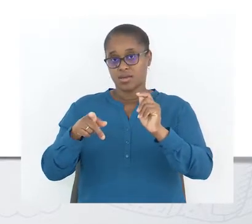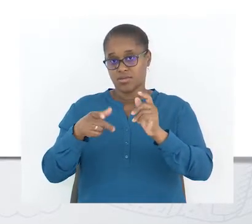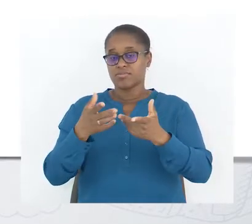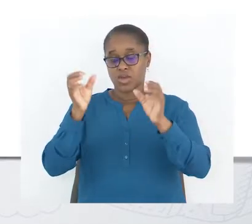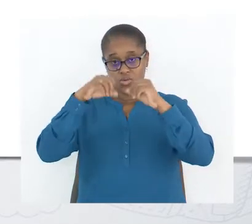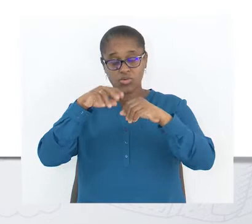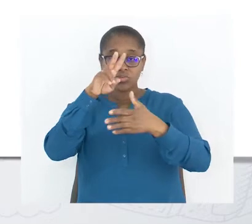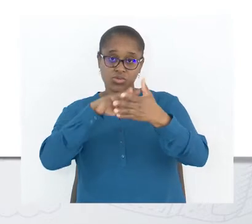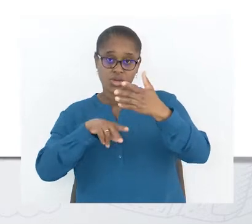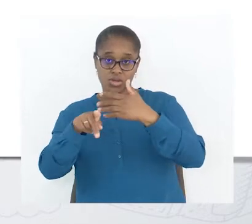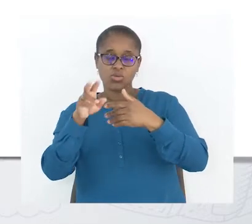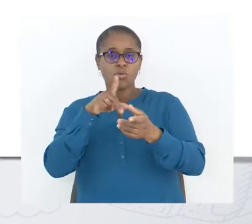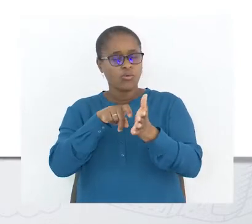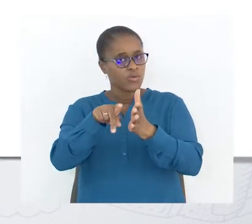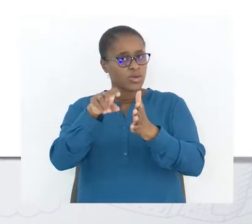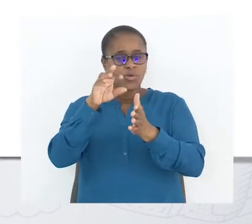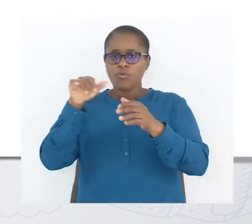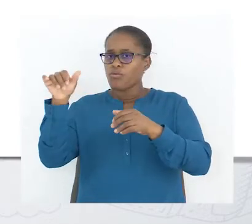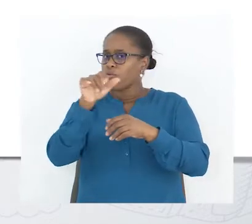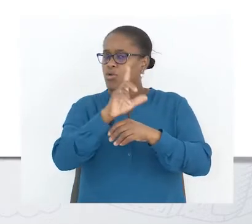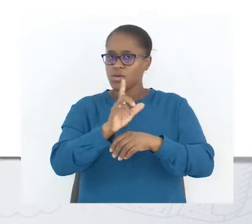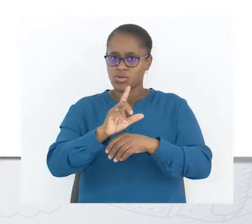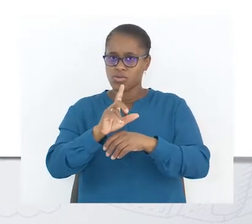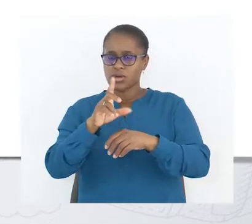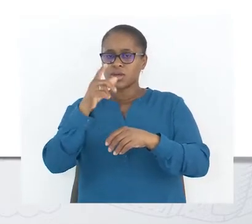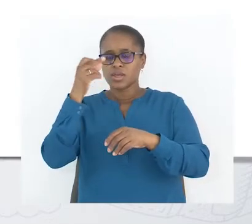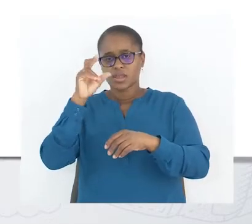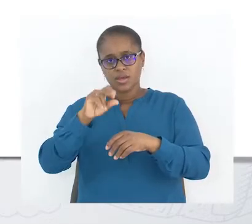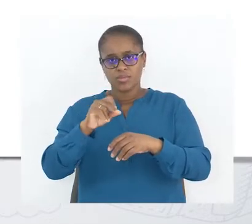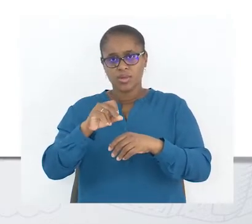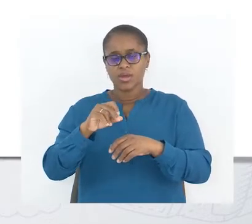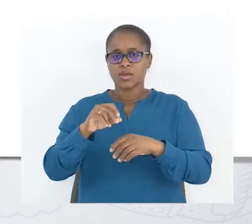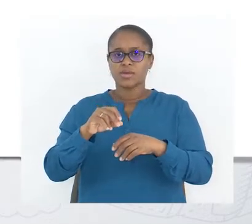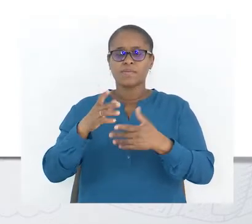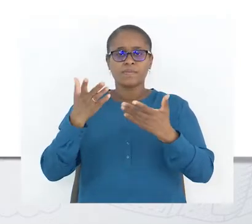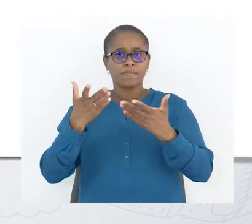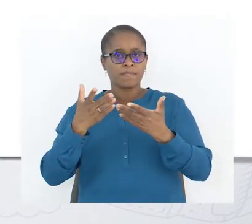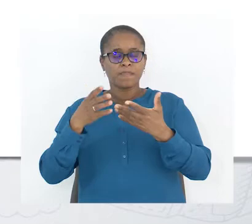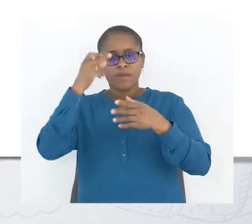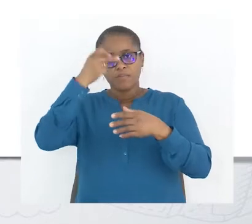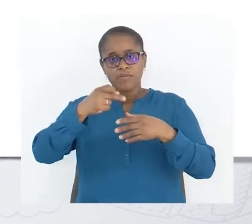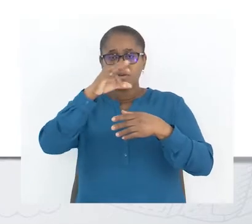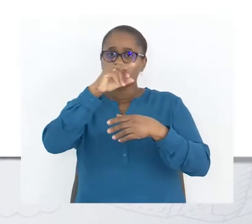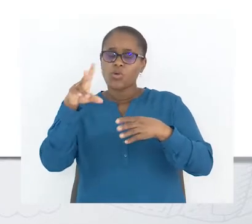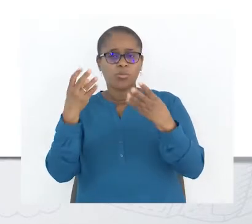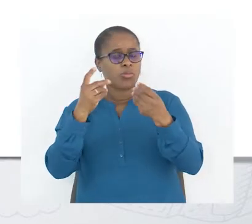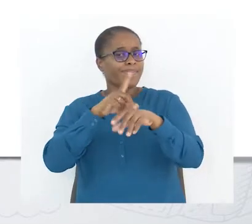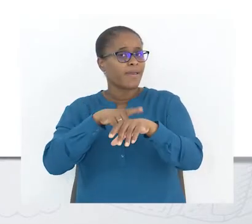texto, o vírus não voa e nem se mantém em suspensão no ar por muito